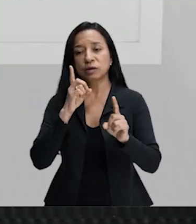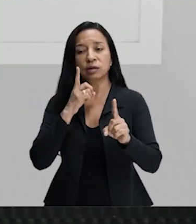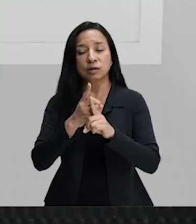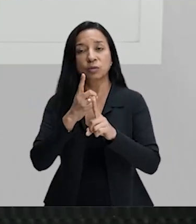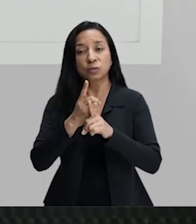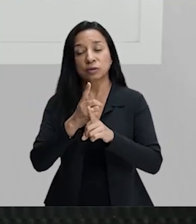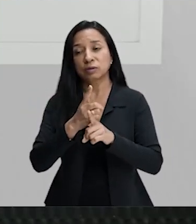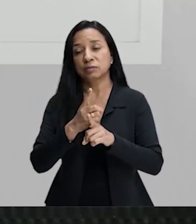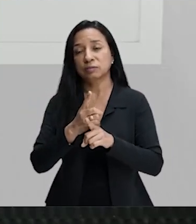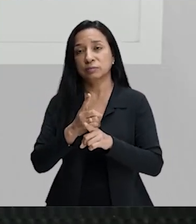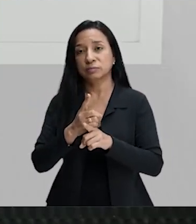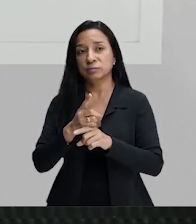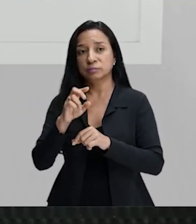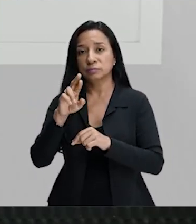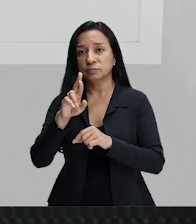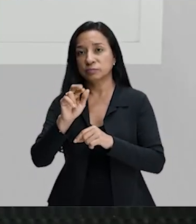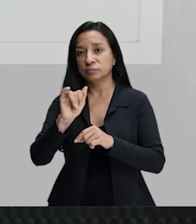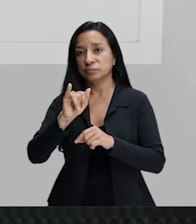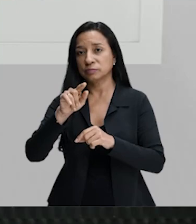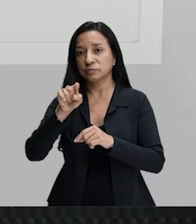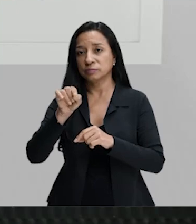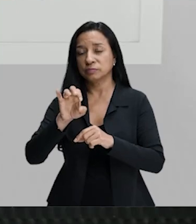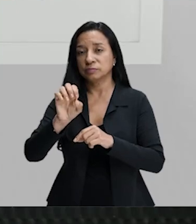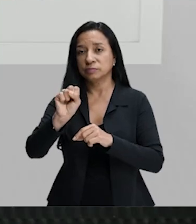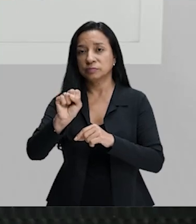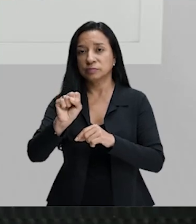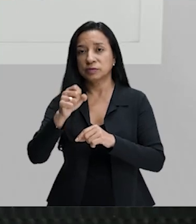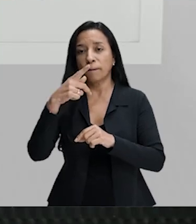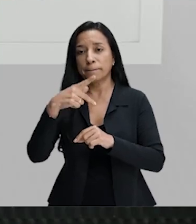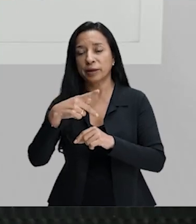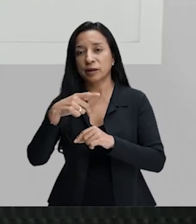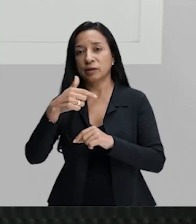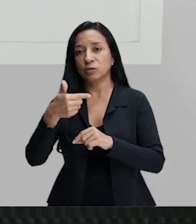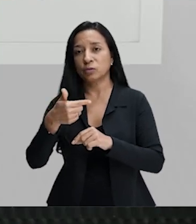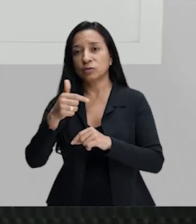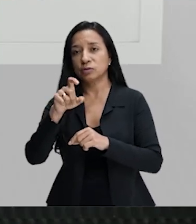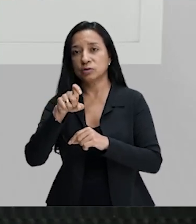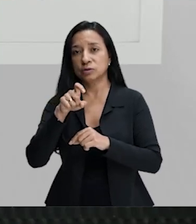raízes. Ó. Tá? Vamos ver essa P2x. Ó.